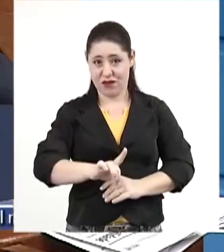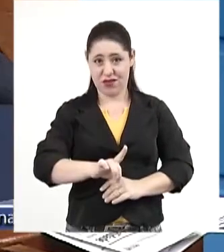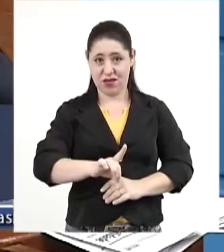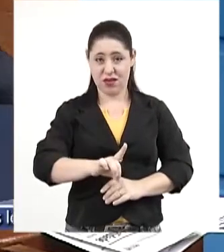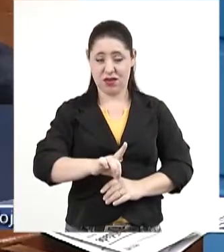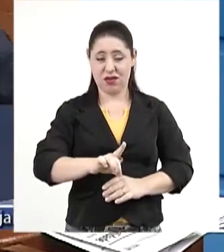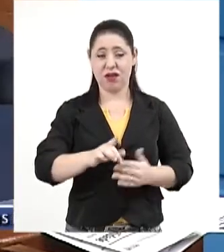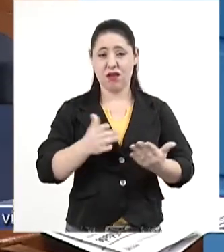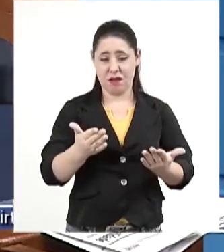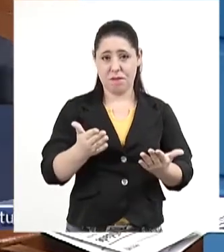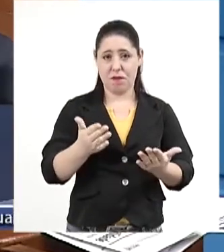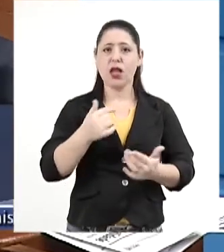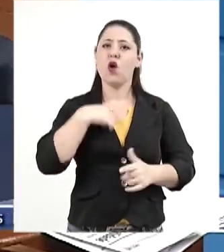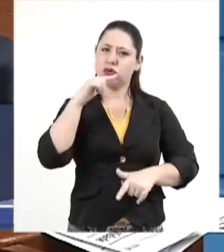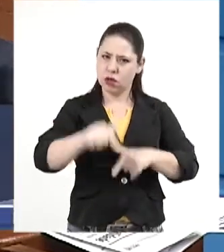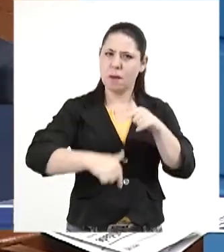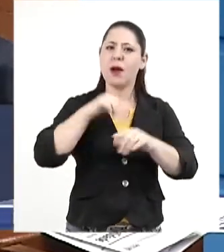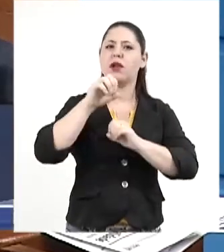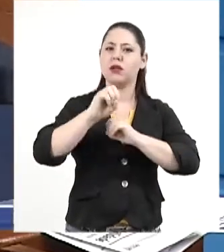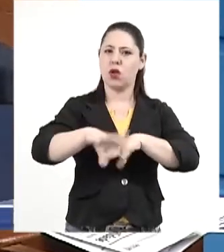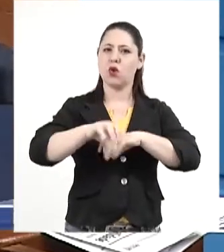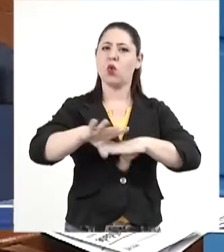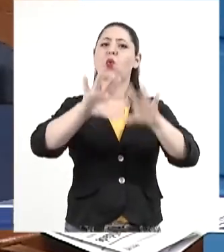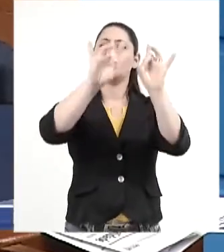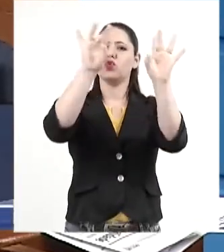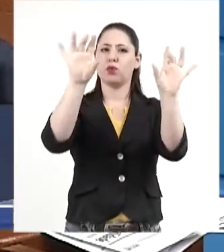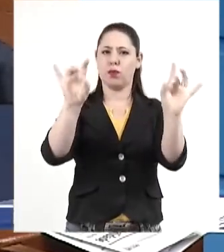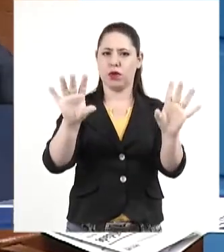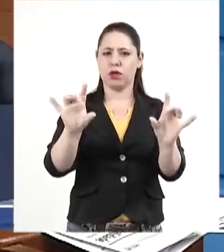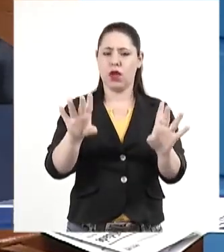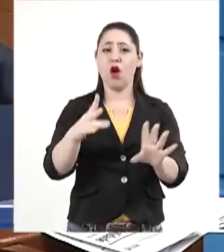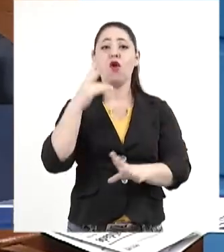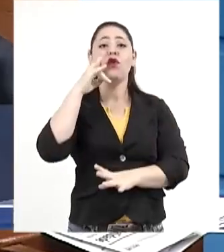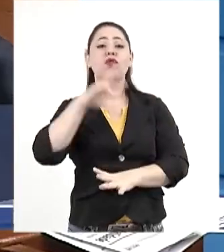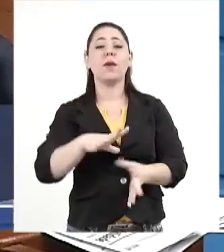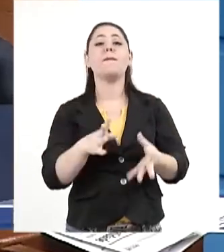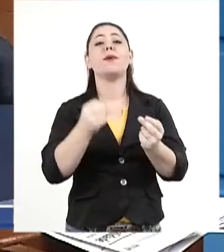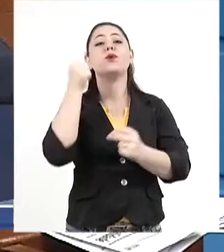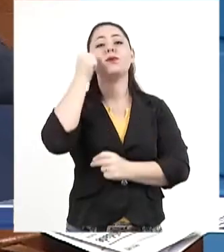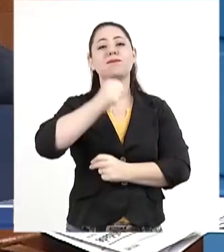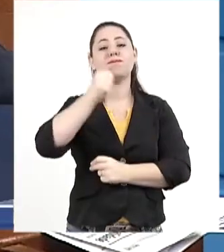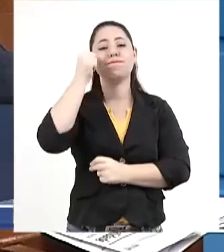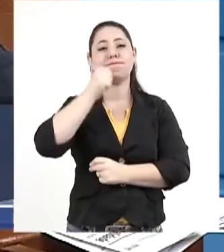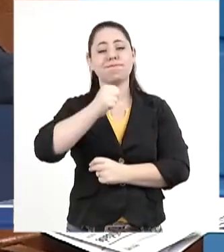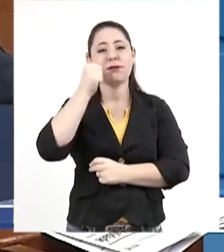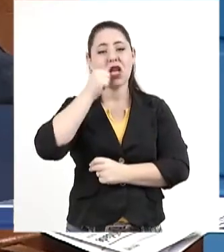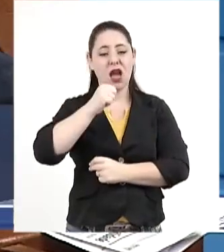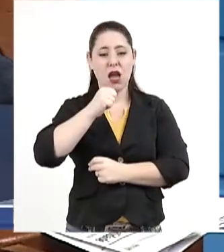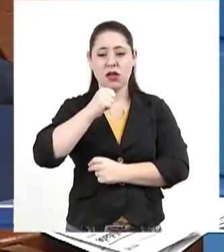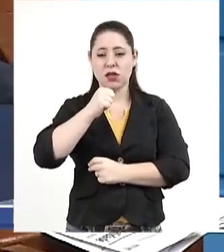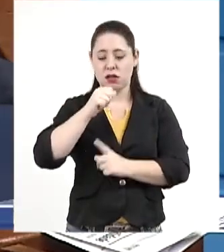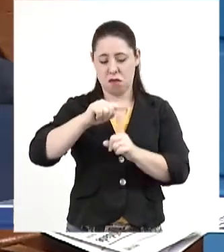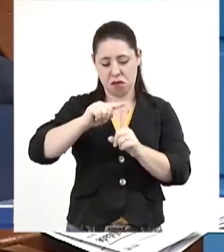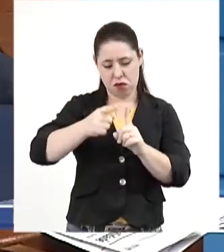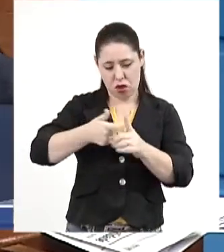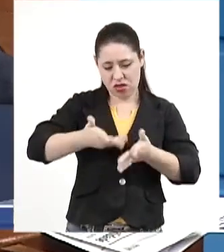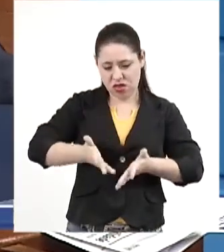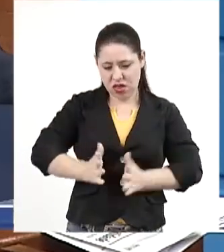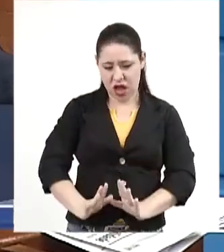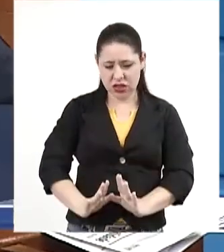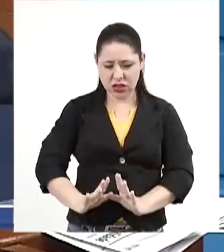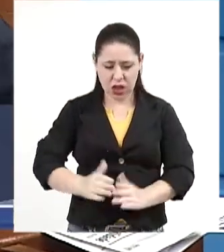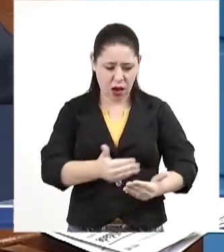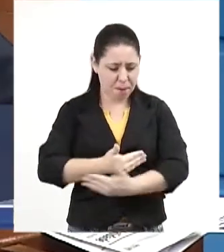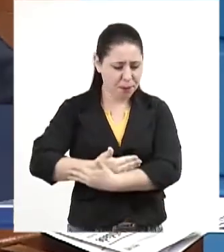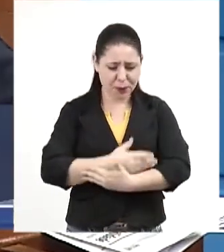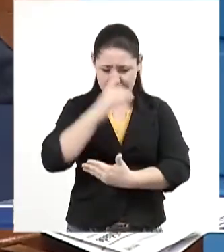deficiência. Eu que trabalhei na educação especial, vi muitas mulheres serem abandonadas depois que nasceu